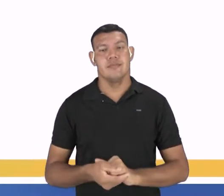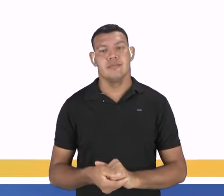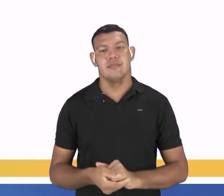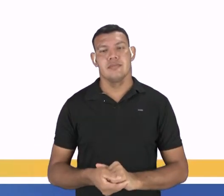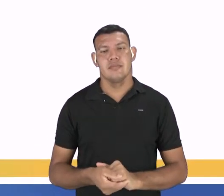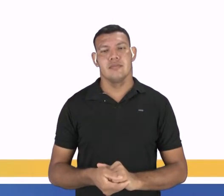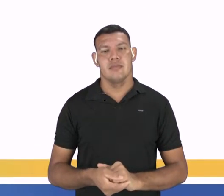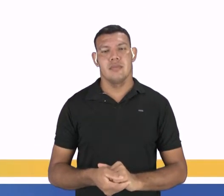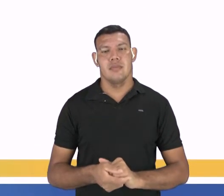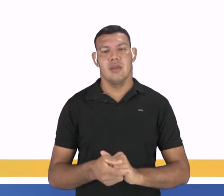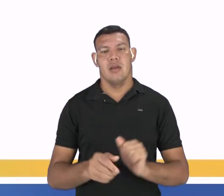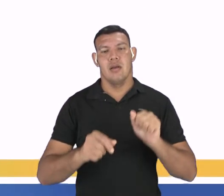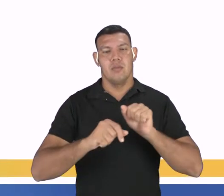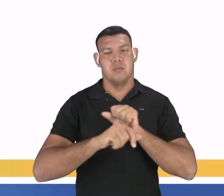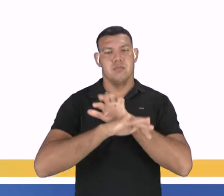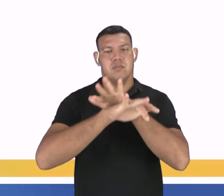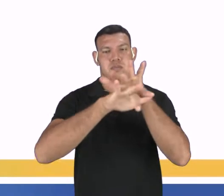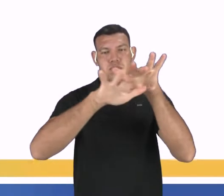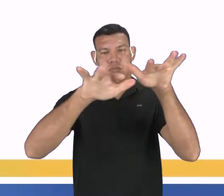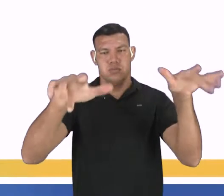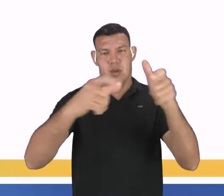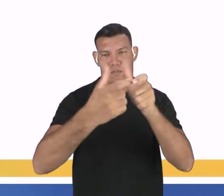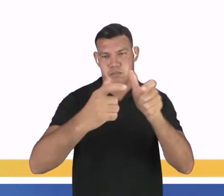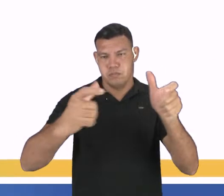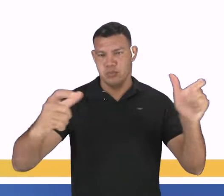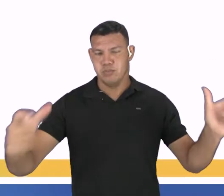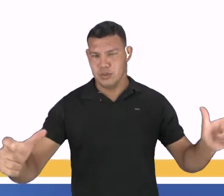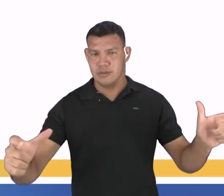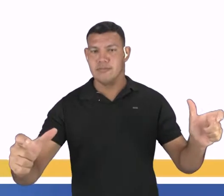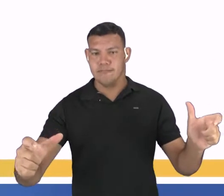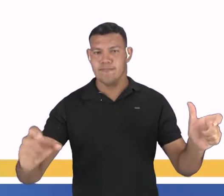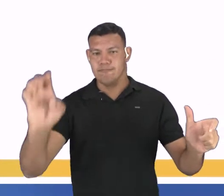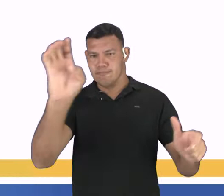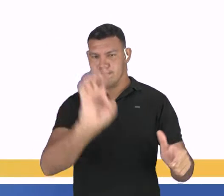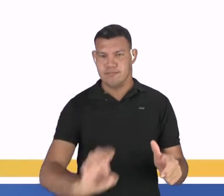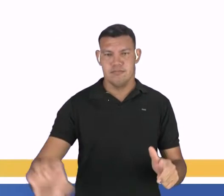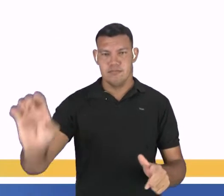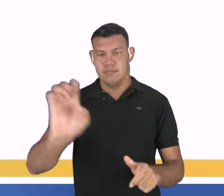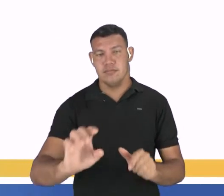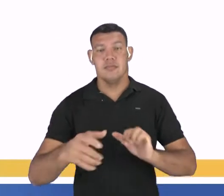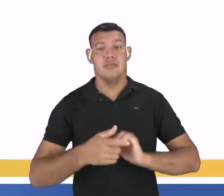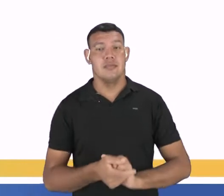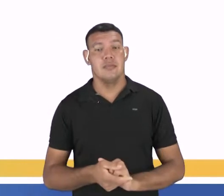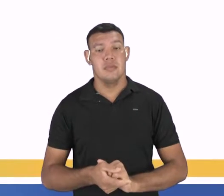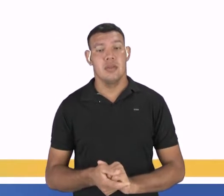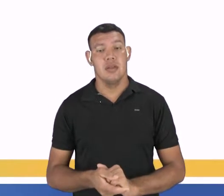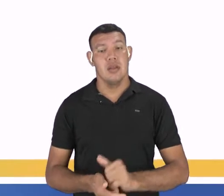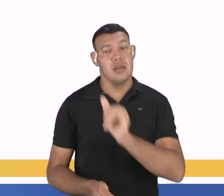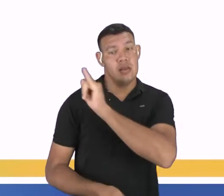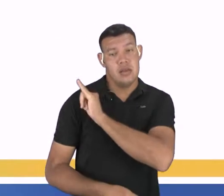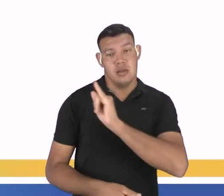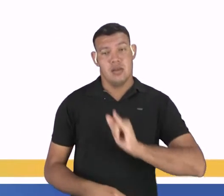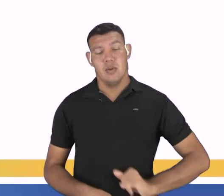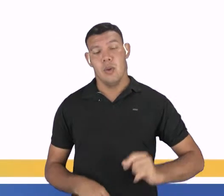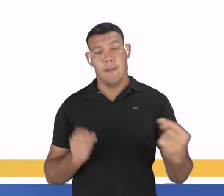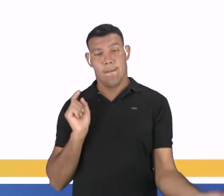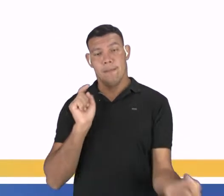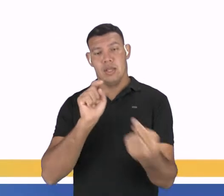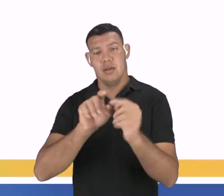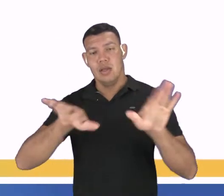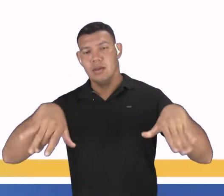nas regiões da Europa. Continuando, quais são os interesses dessas potências imperialistas? Eles tinham os principais objetivos.